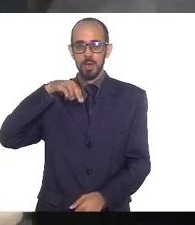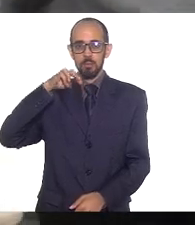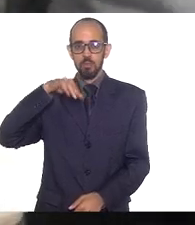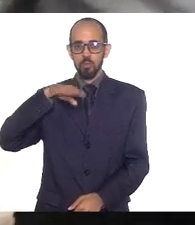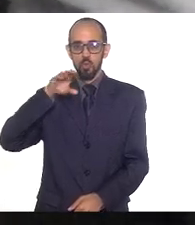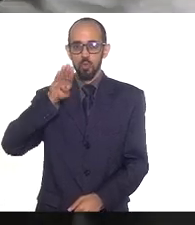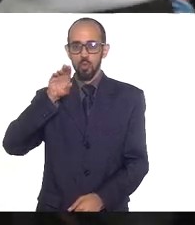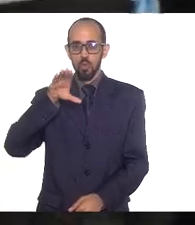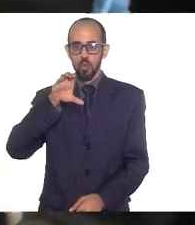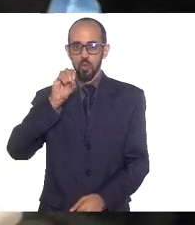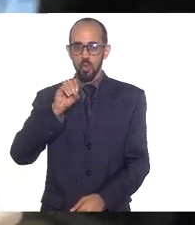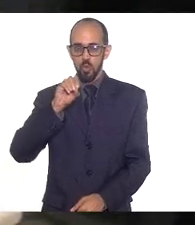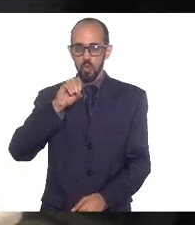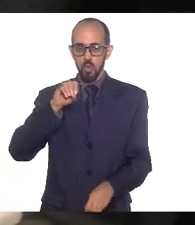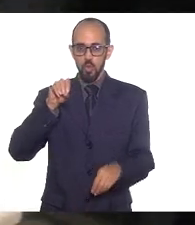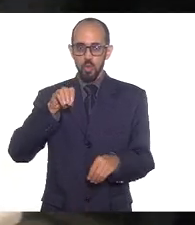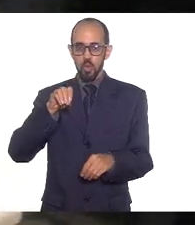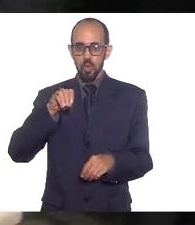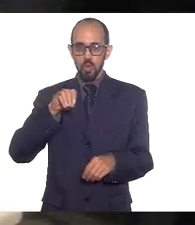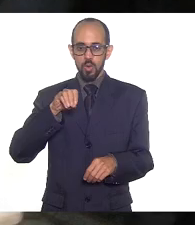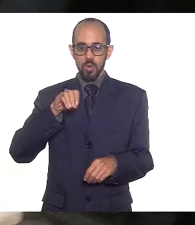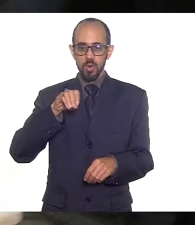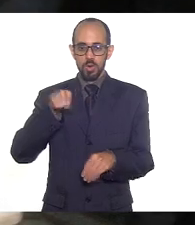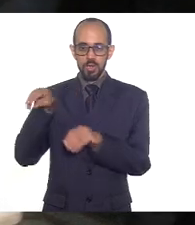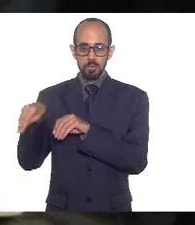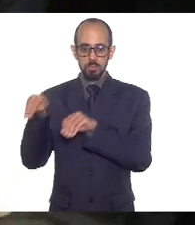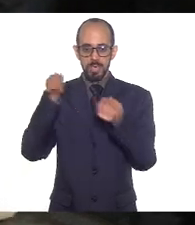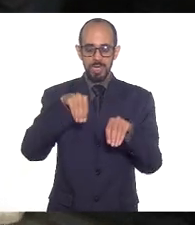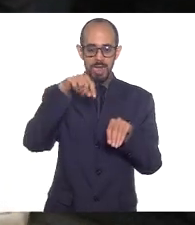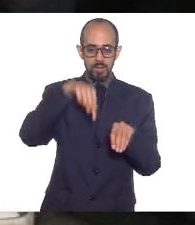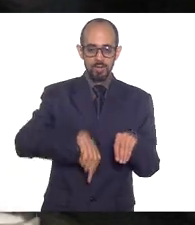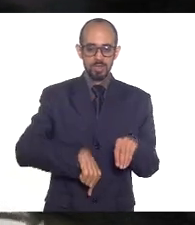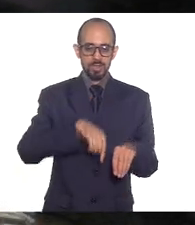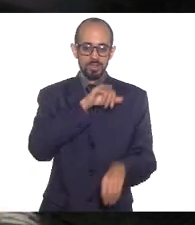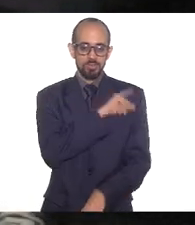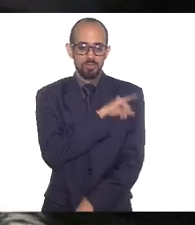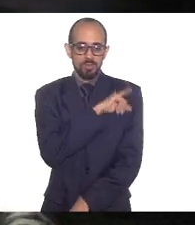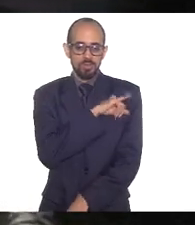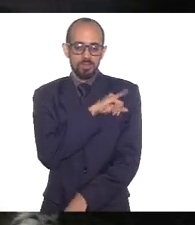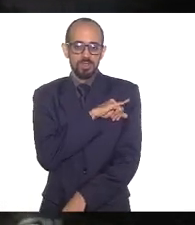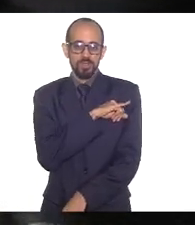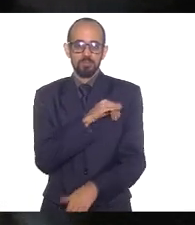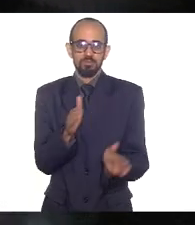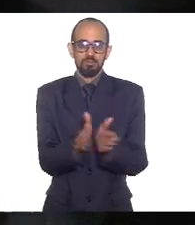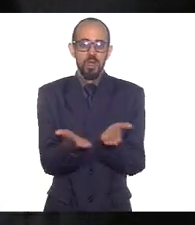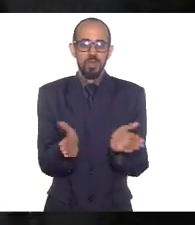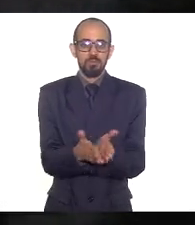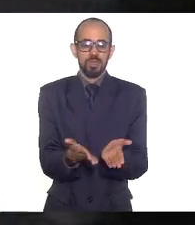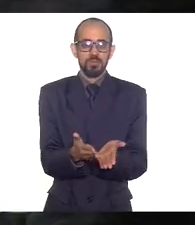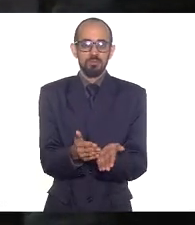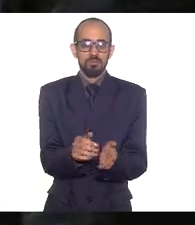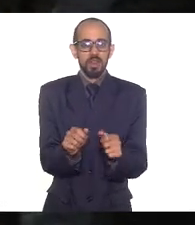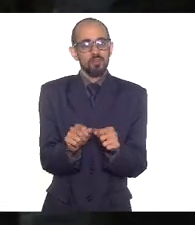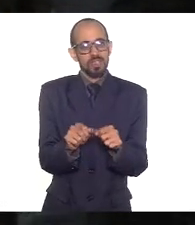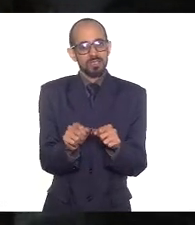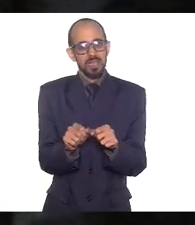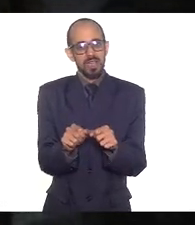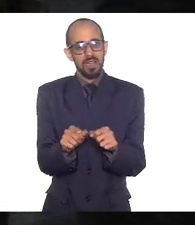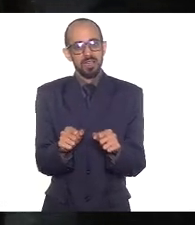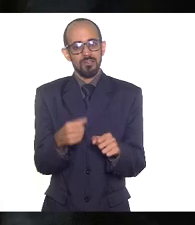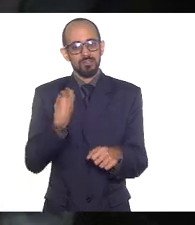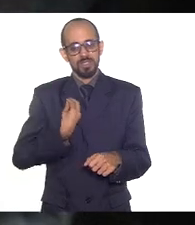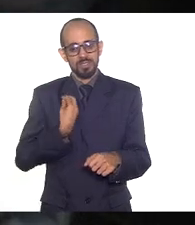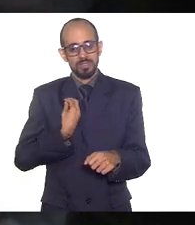o que migraram para o Rio de Janeiro com a mão na frente e outra atrás para tentar vida o filho da escola